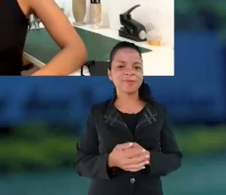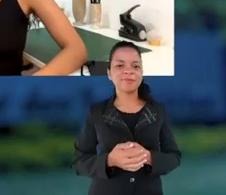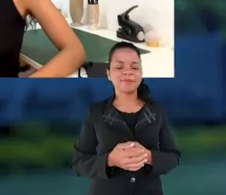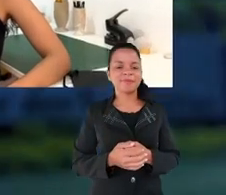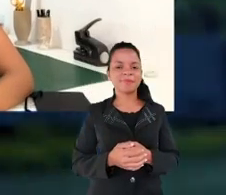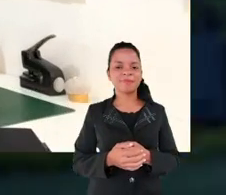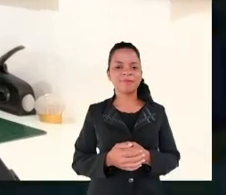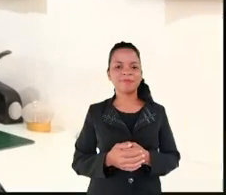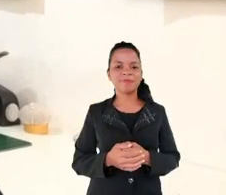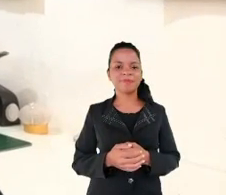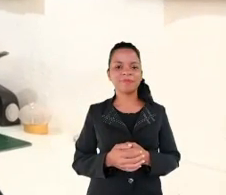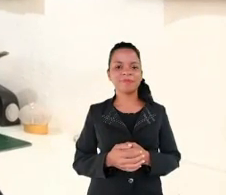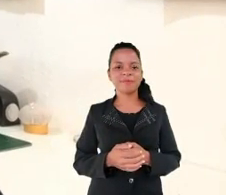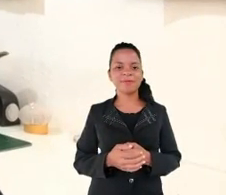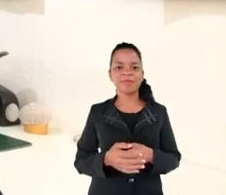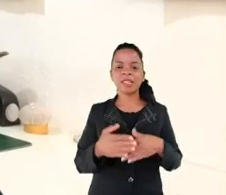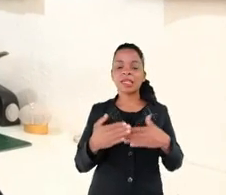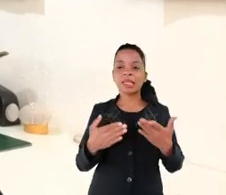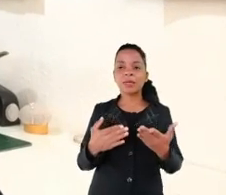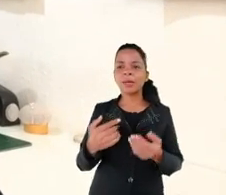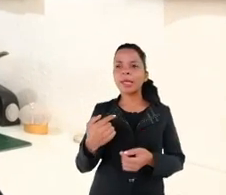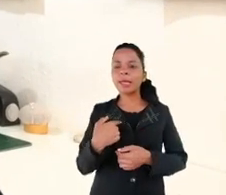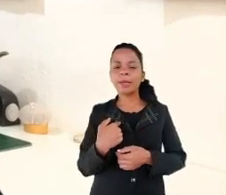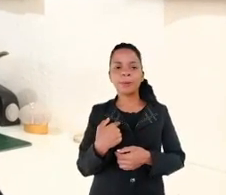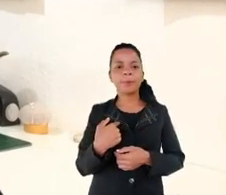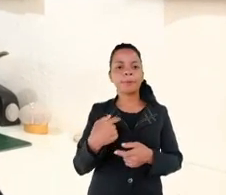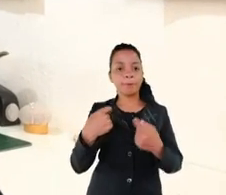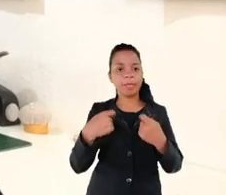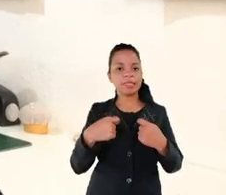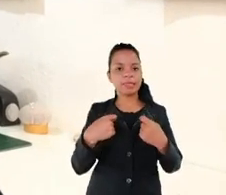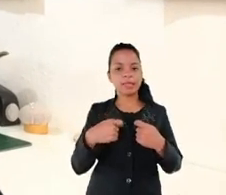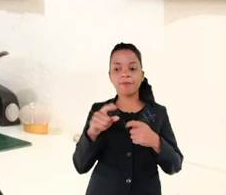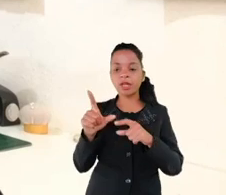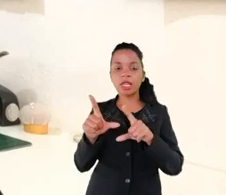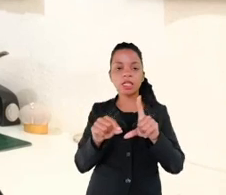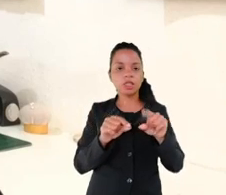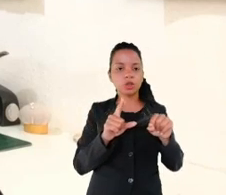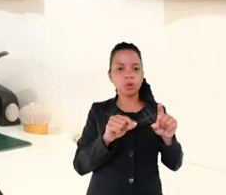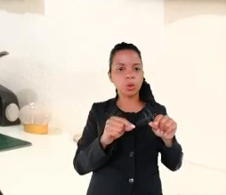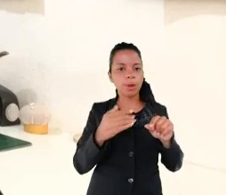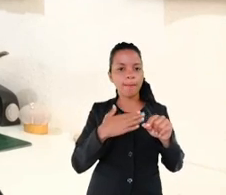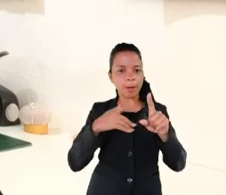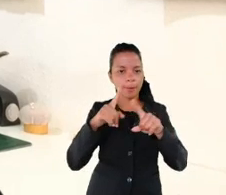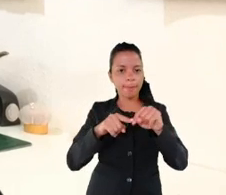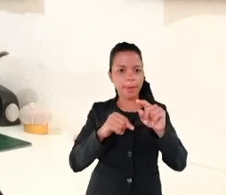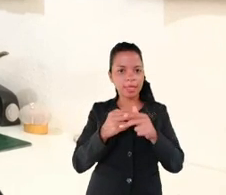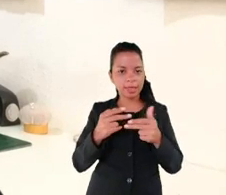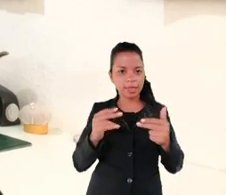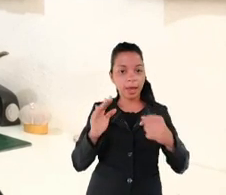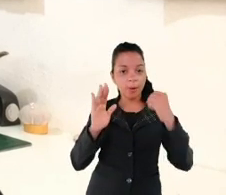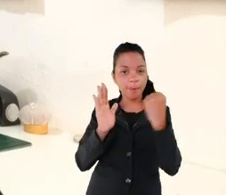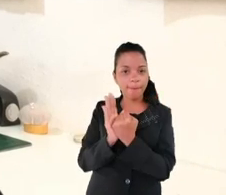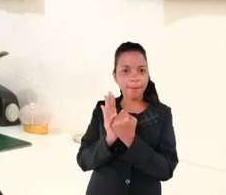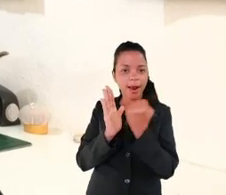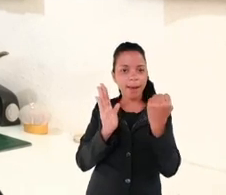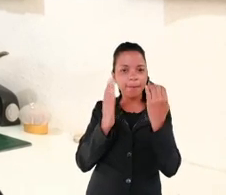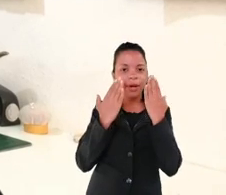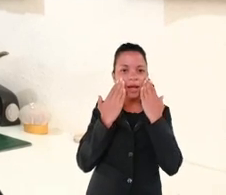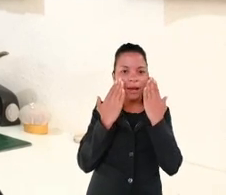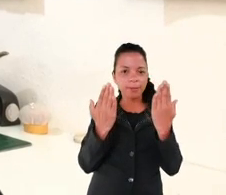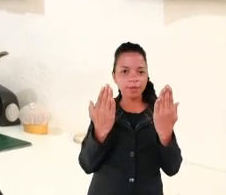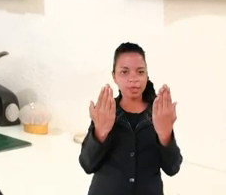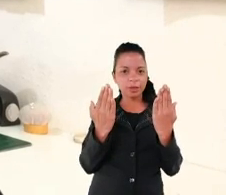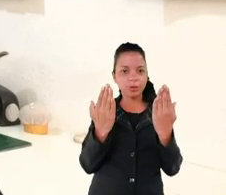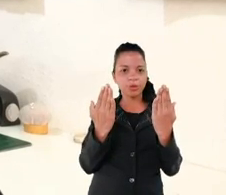Bom, quando eu tive que escolher uma obra para ser a capa da abertura da exposição, eu fiquei pensando que obra